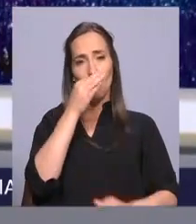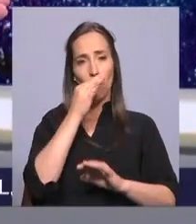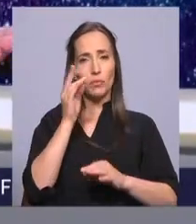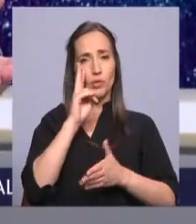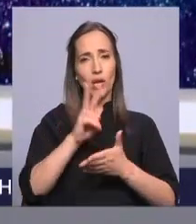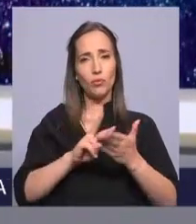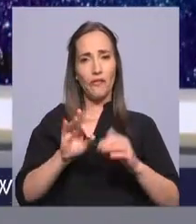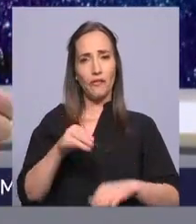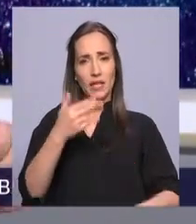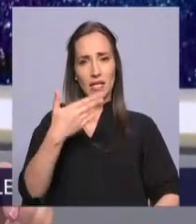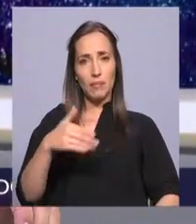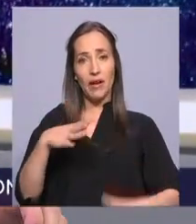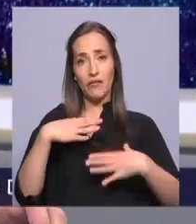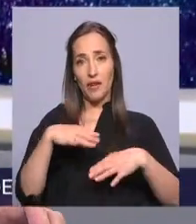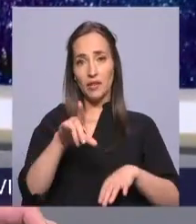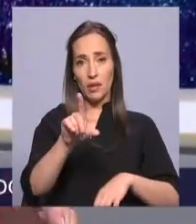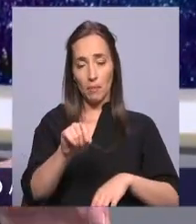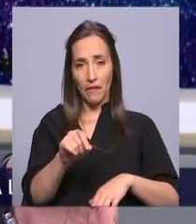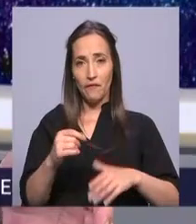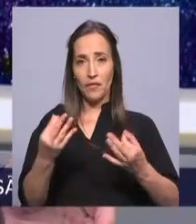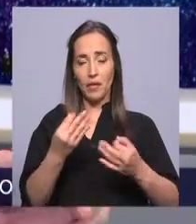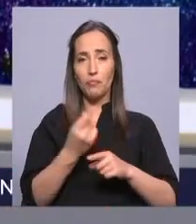de semana e das férias, como disseste, porque de facto há